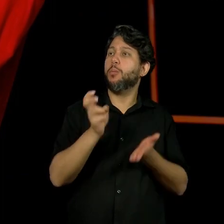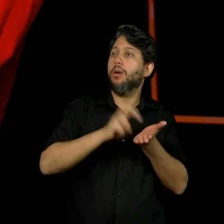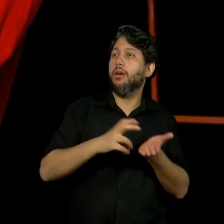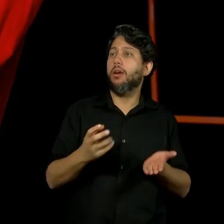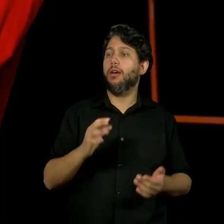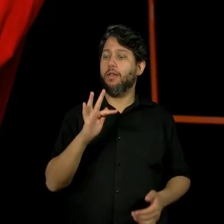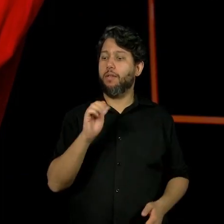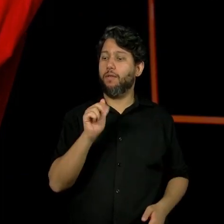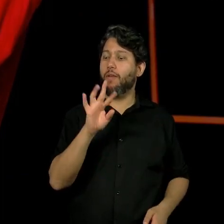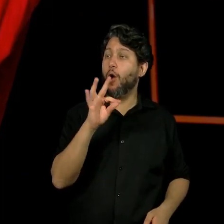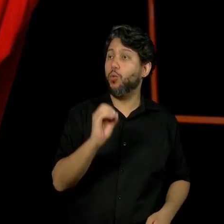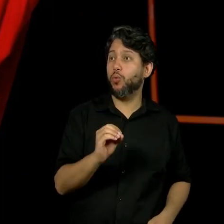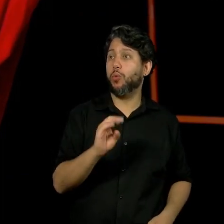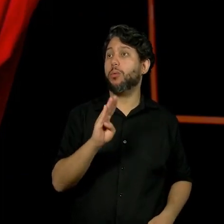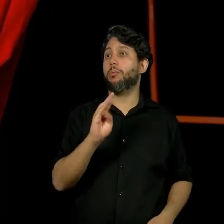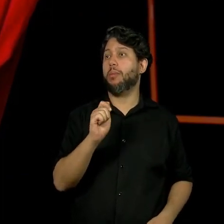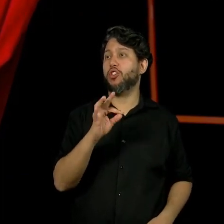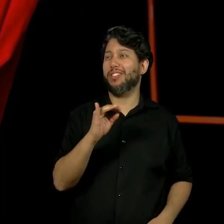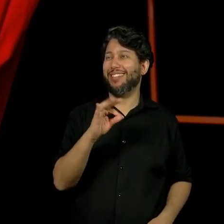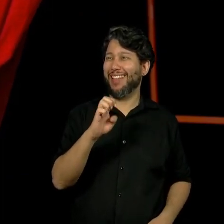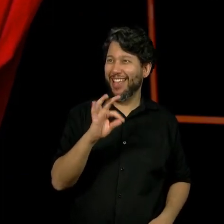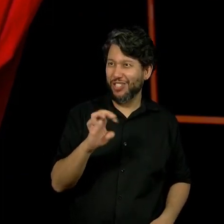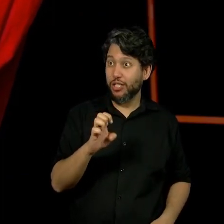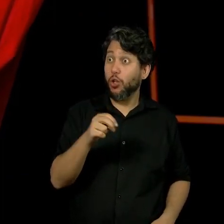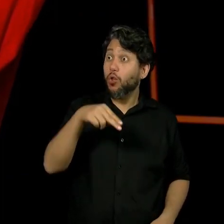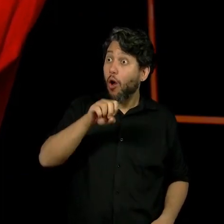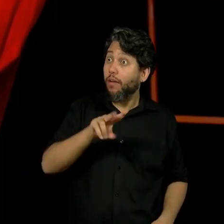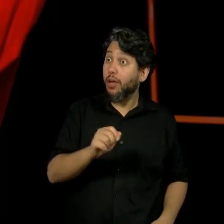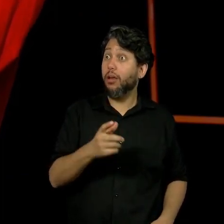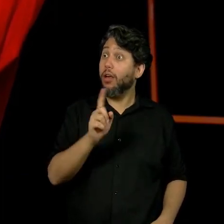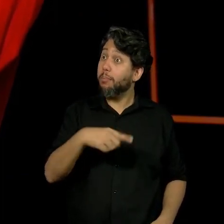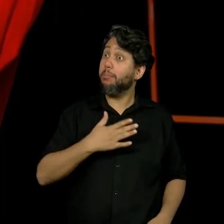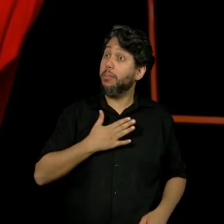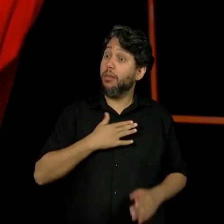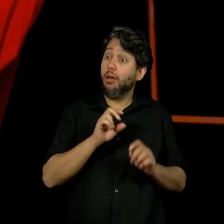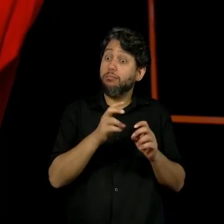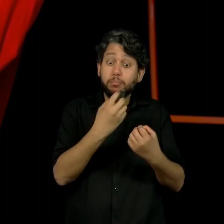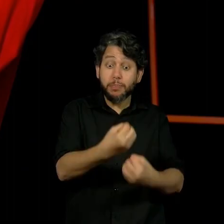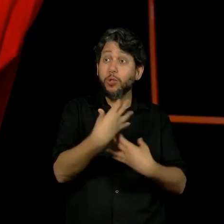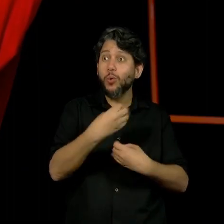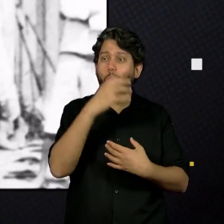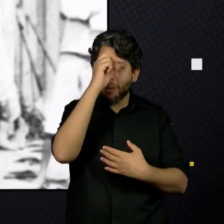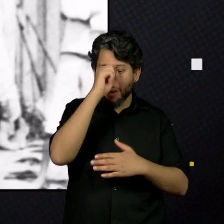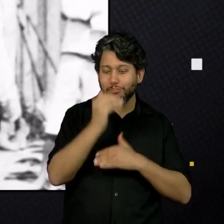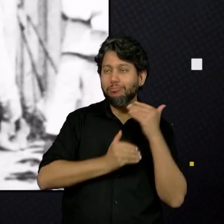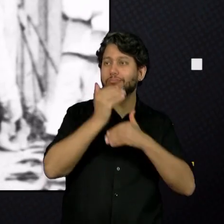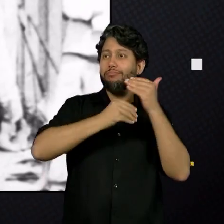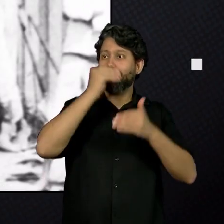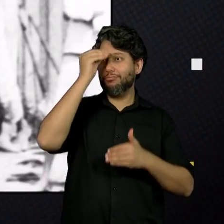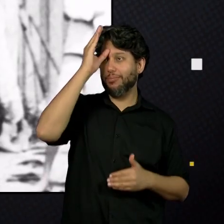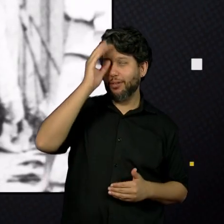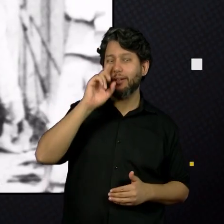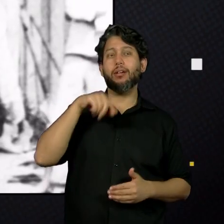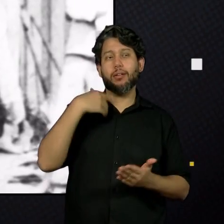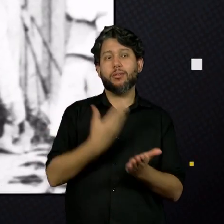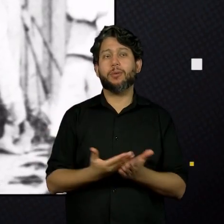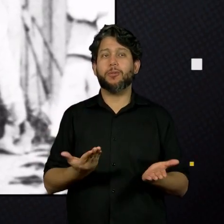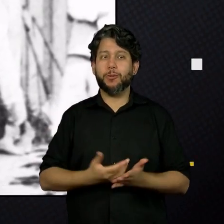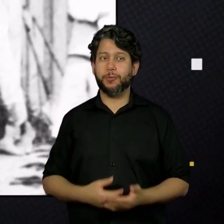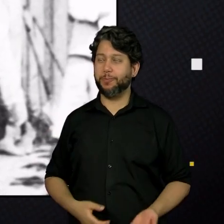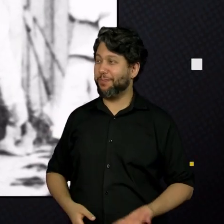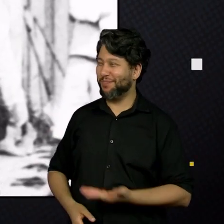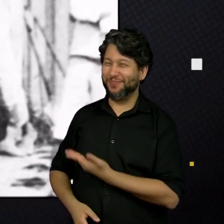Fausto Canova, Fausto Batistetti, né, Canova. Foi minha escola de formação tal. De lá que eu passo, depois chegando até a USP.